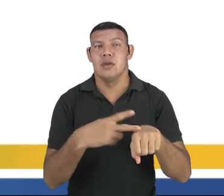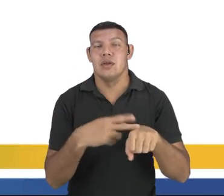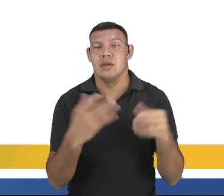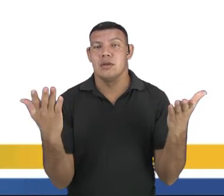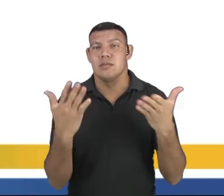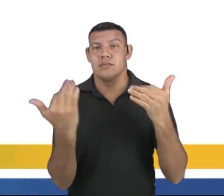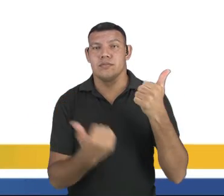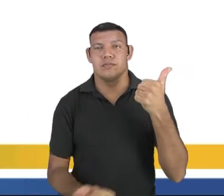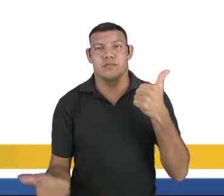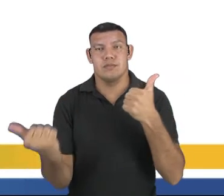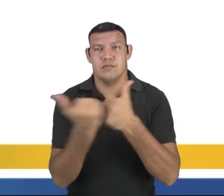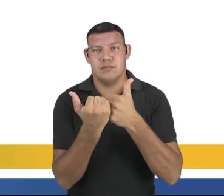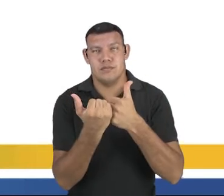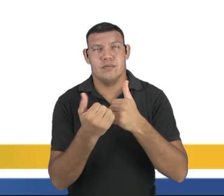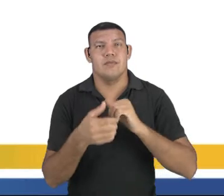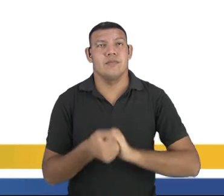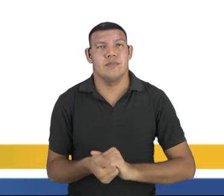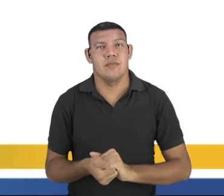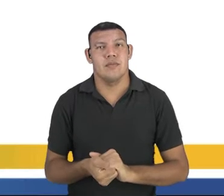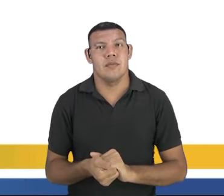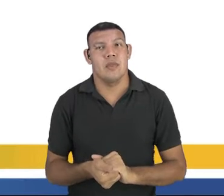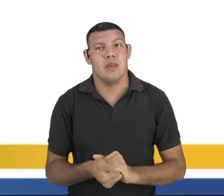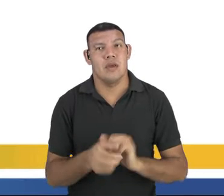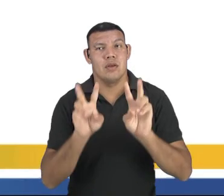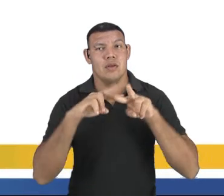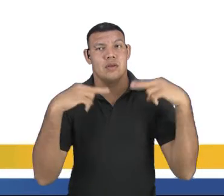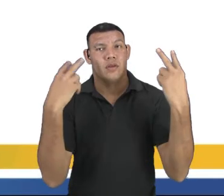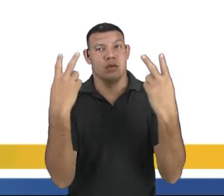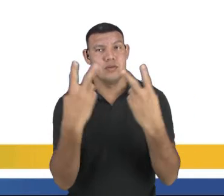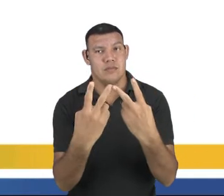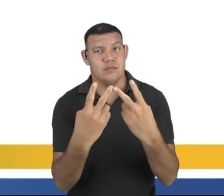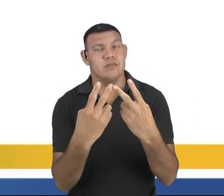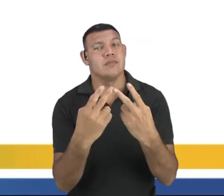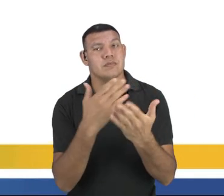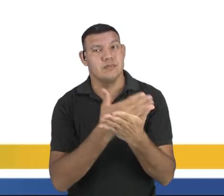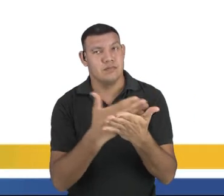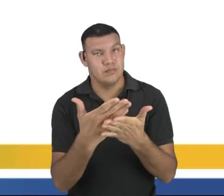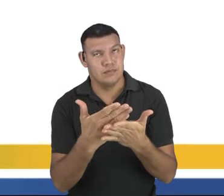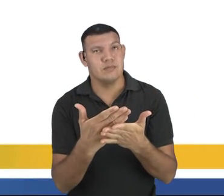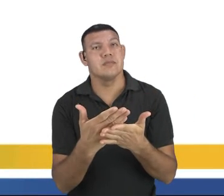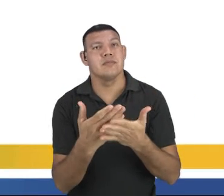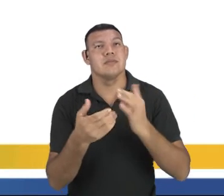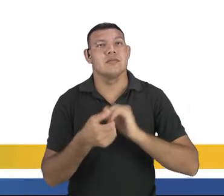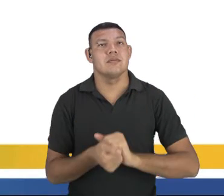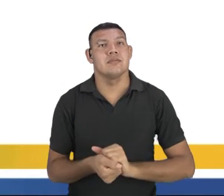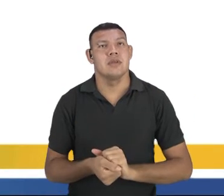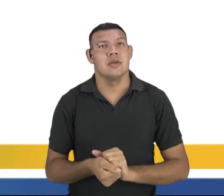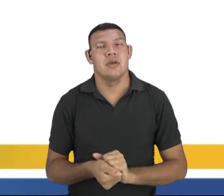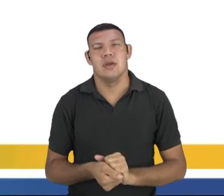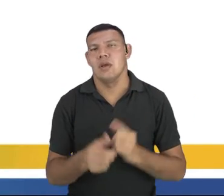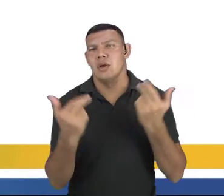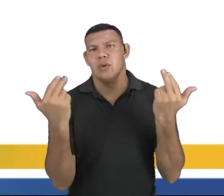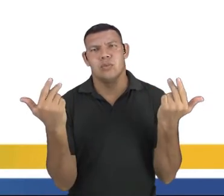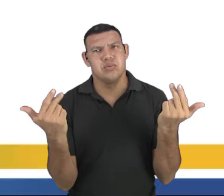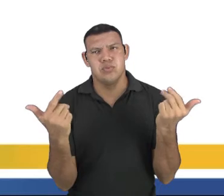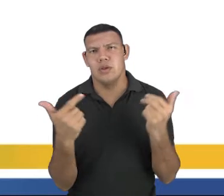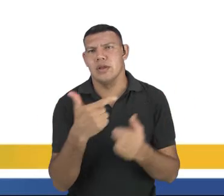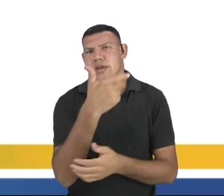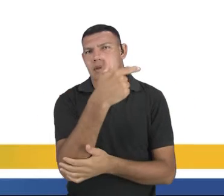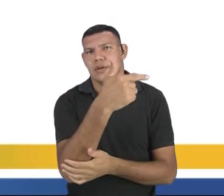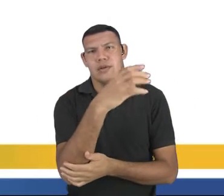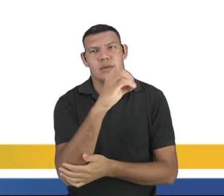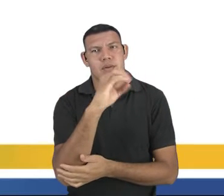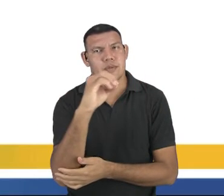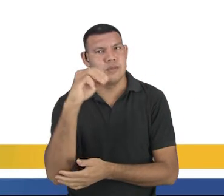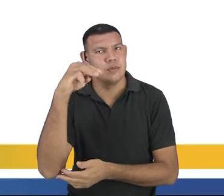substituir os dados, ó. Então, o volume inicial do recipiente, que contém o mercúrio, é o mesmo volume do mercúrio, porque o mercúrio